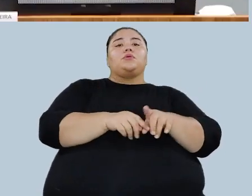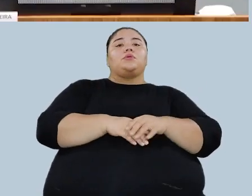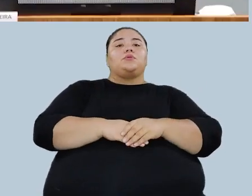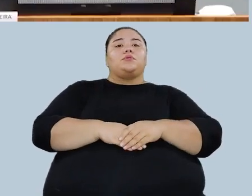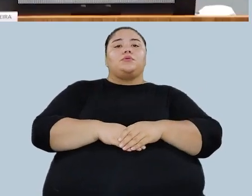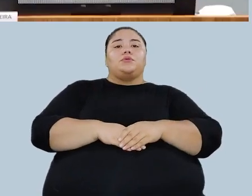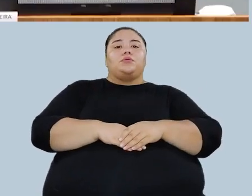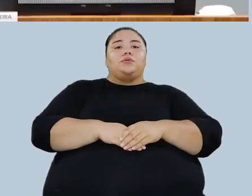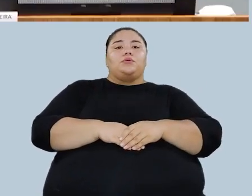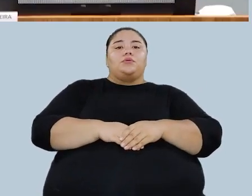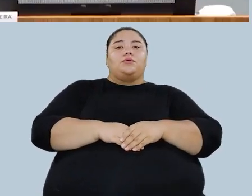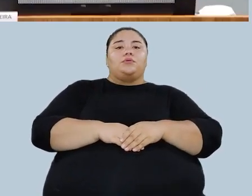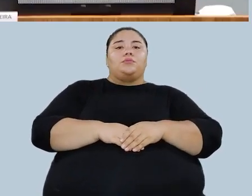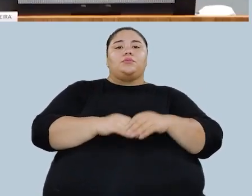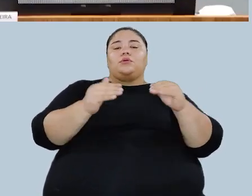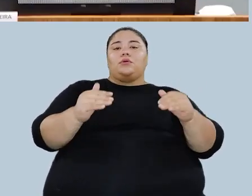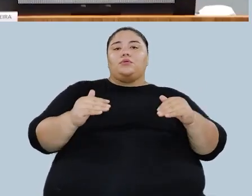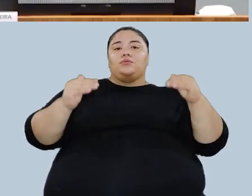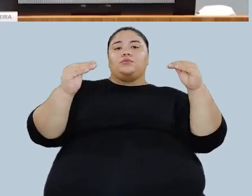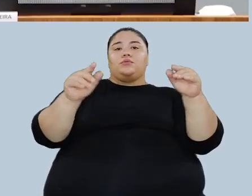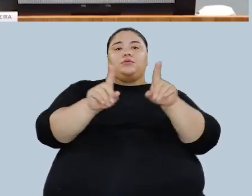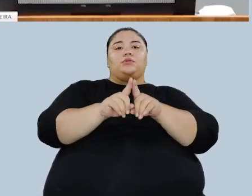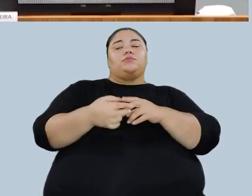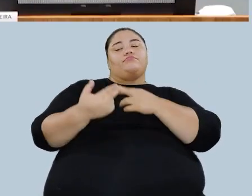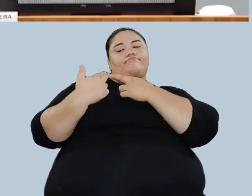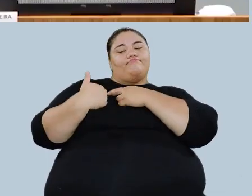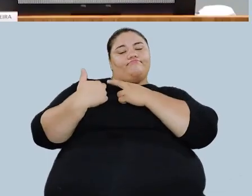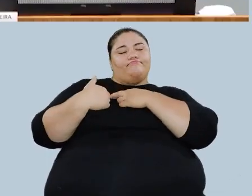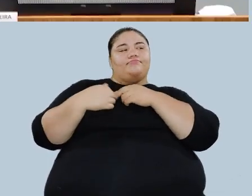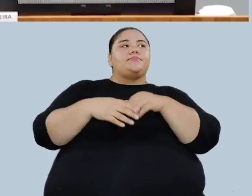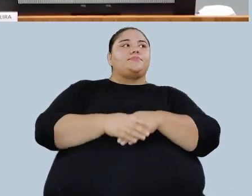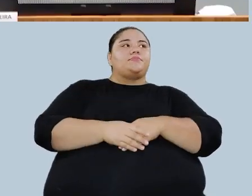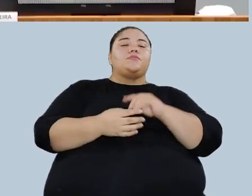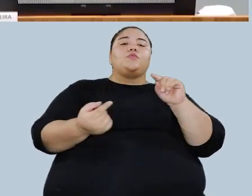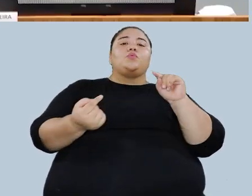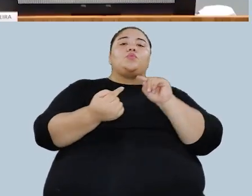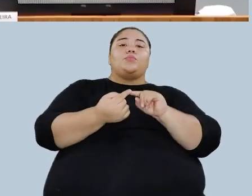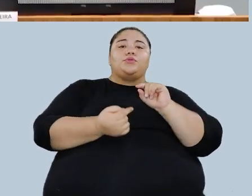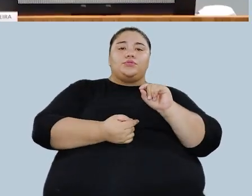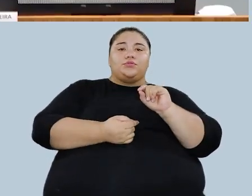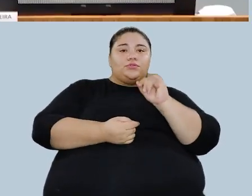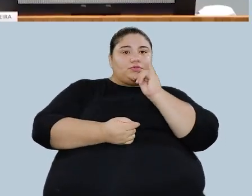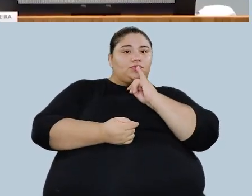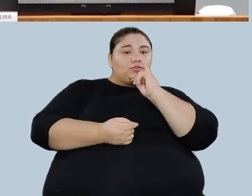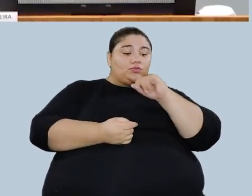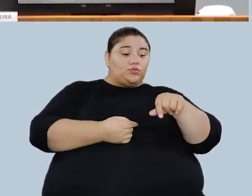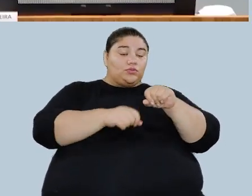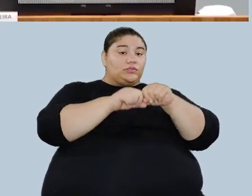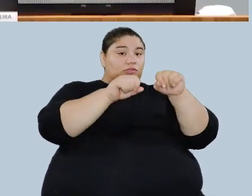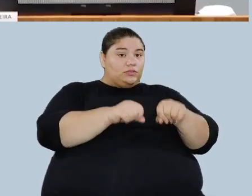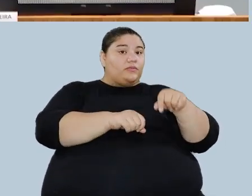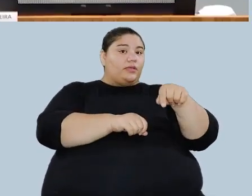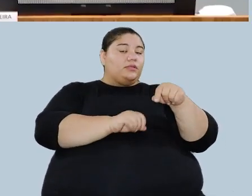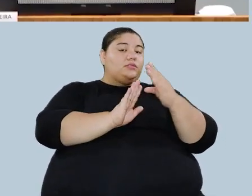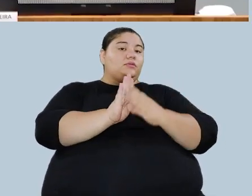para a autoridade tributária correspondente, né? Então, o objetivo do split é